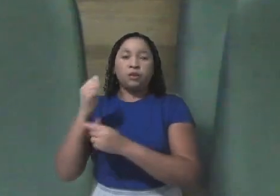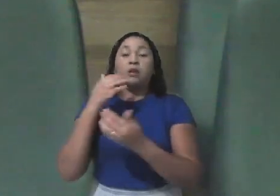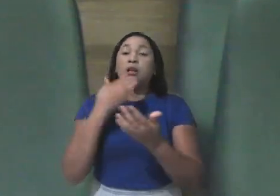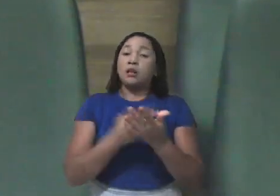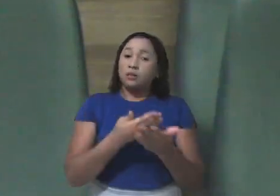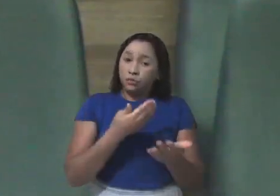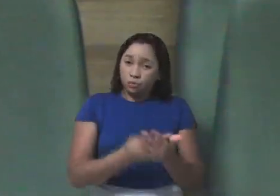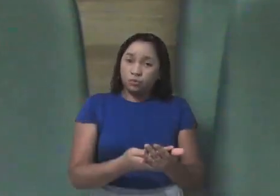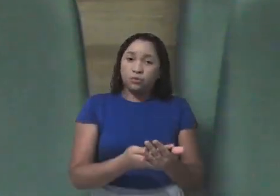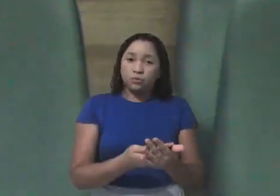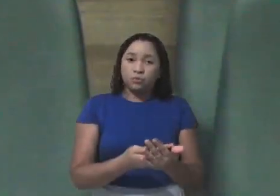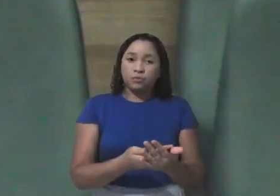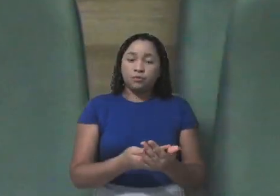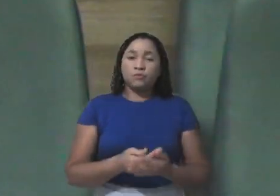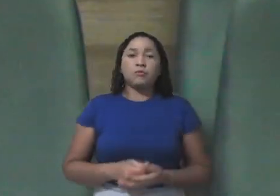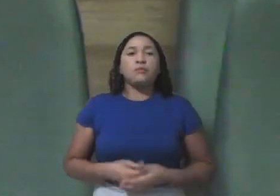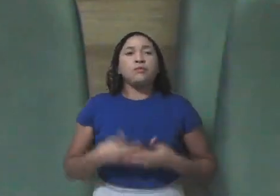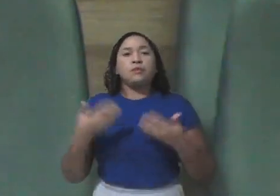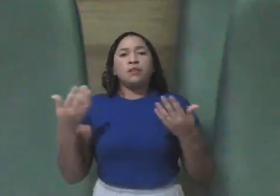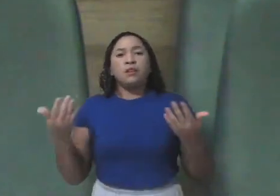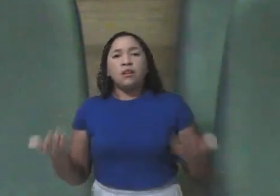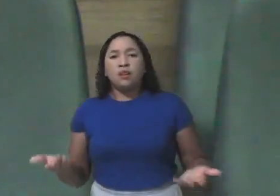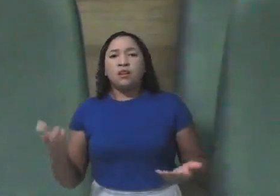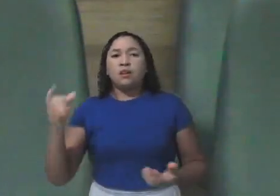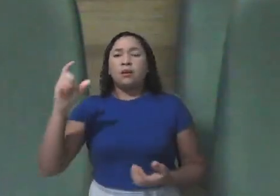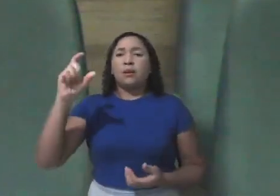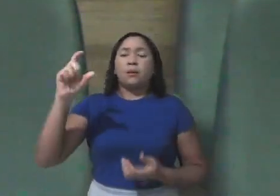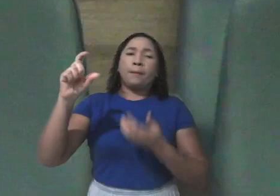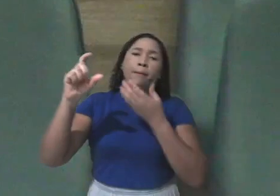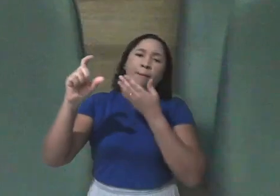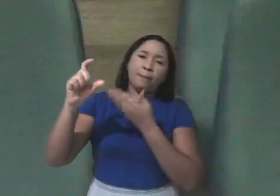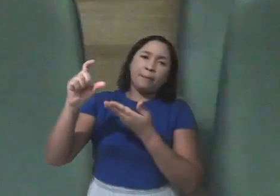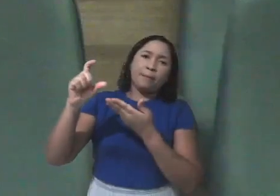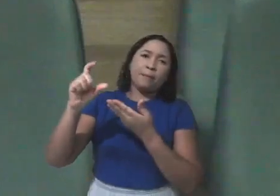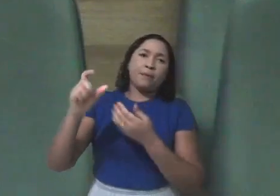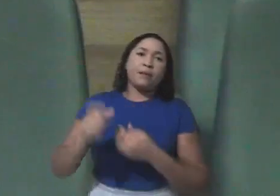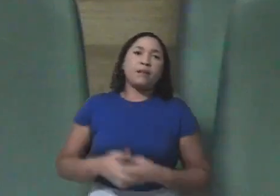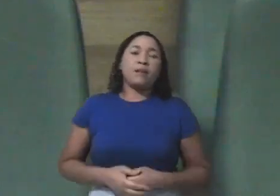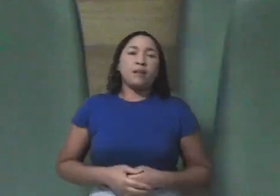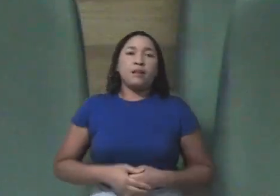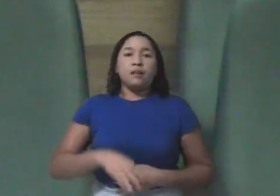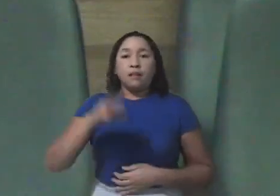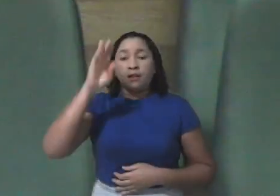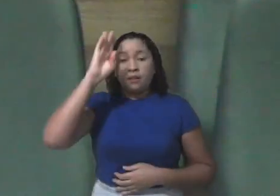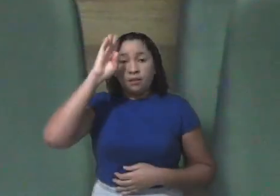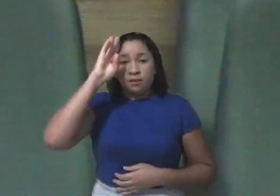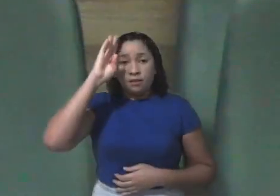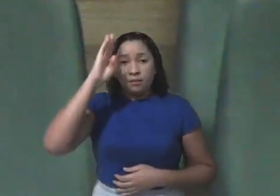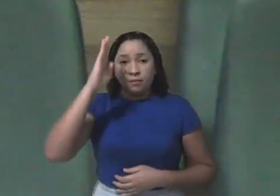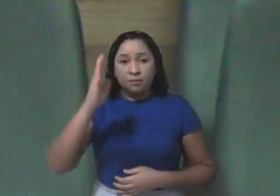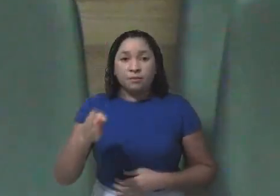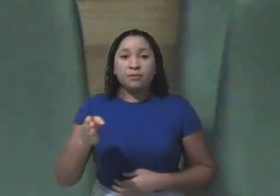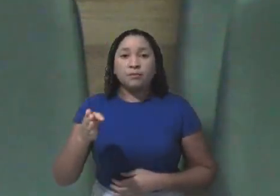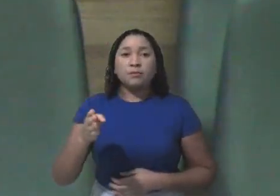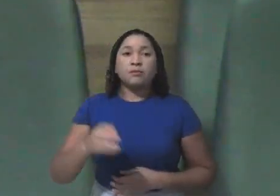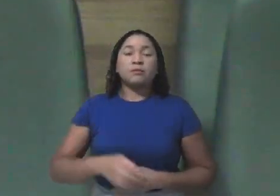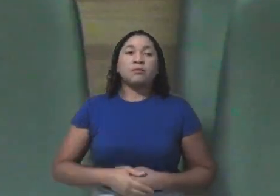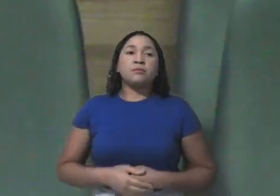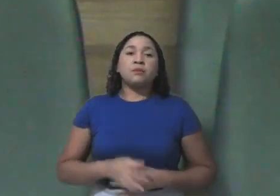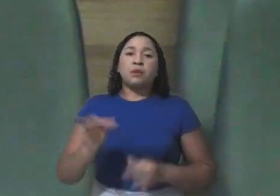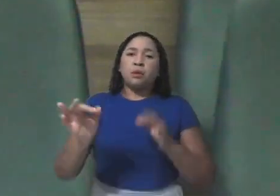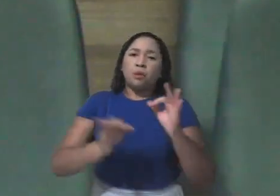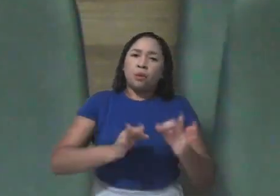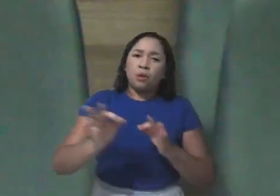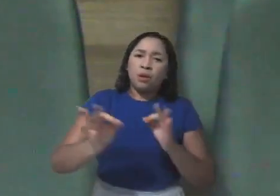estruturação. Então, escatologia é estruturar, é pôr em ordem lógica a doutrina das